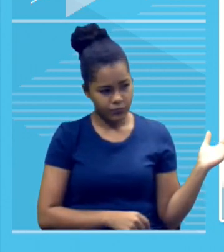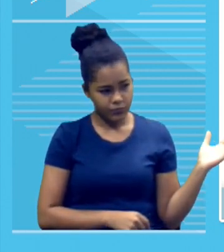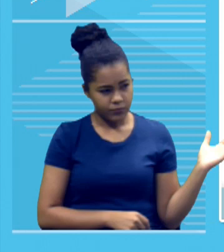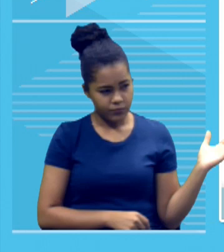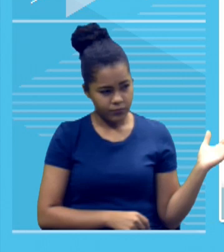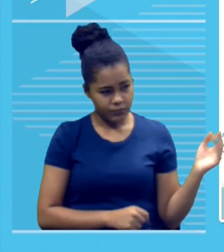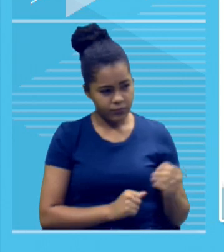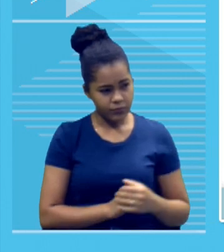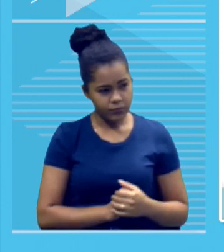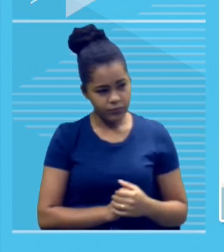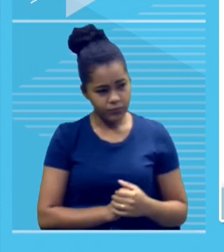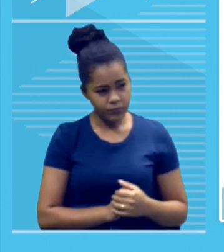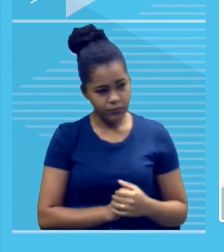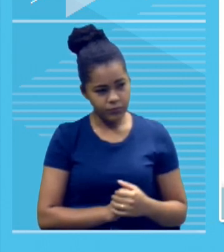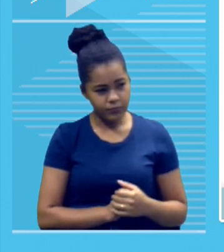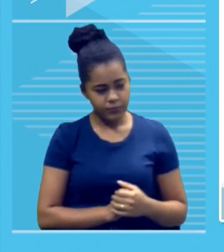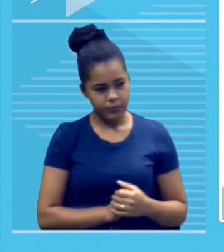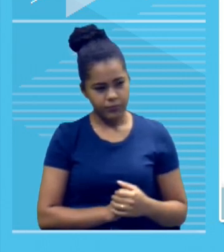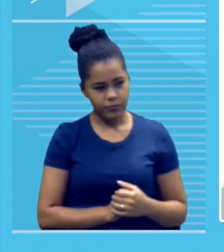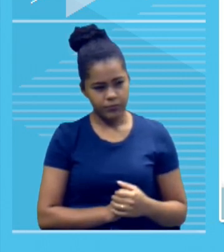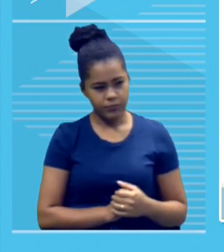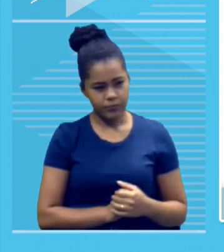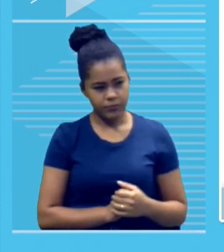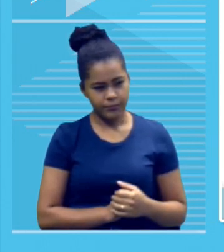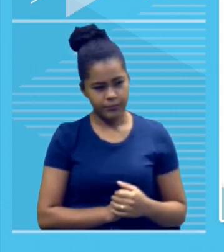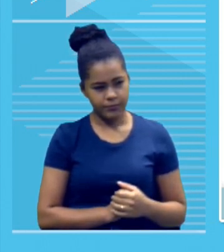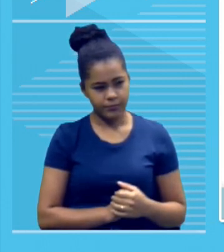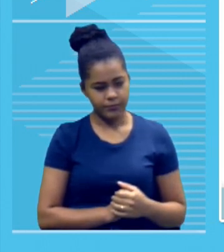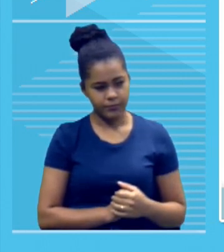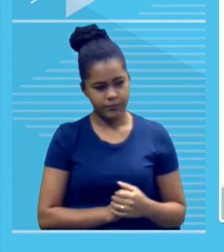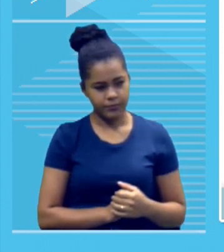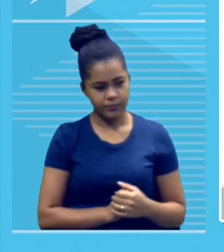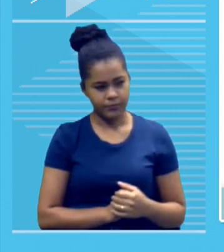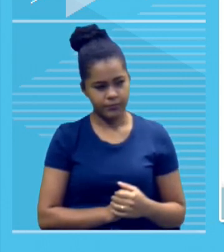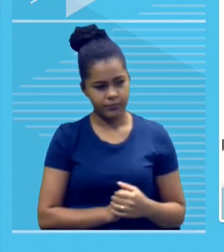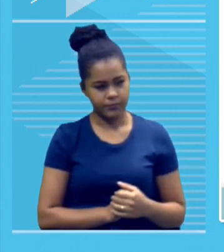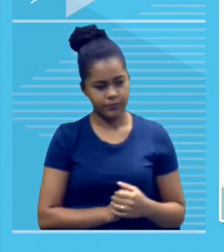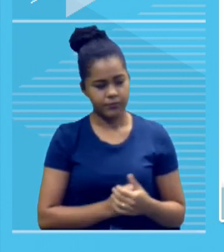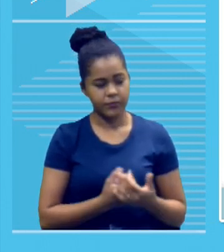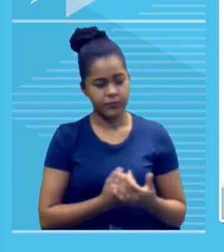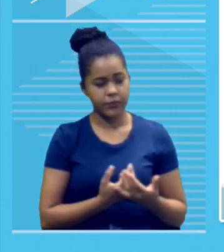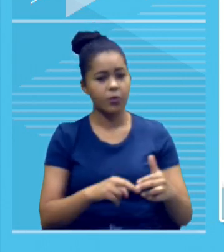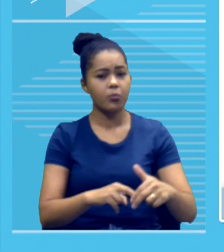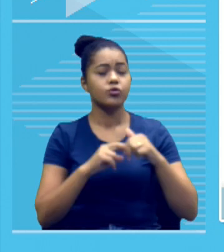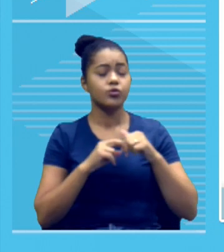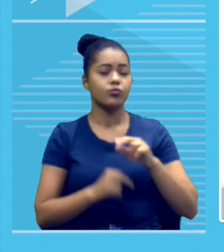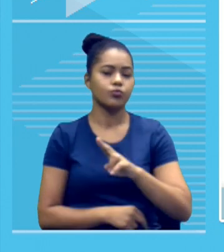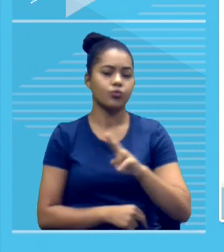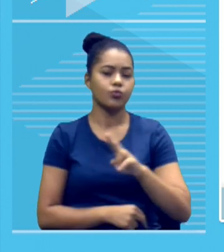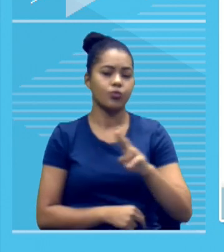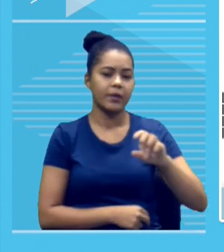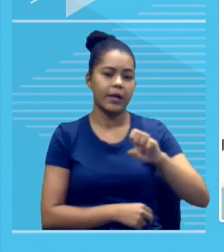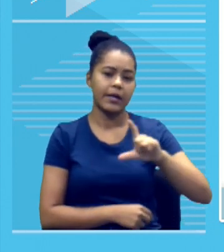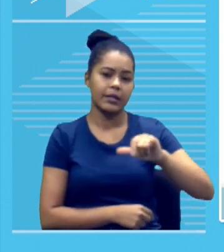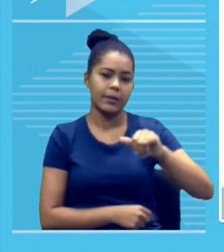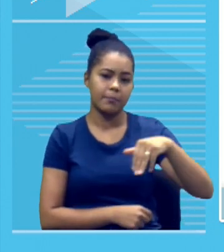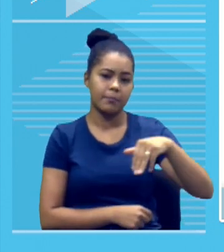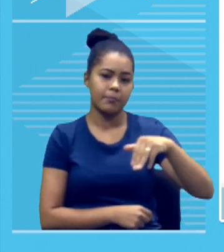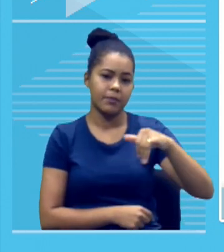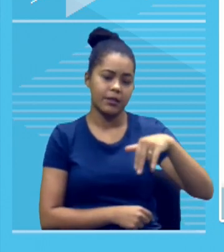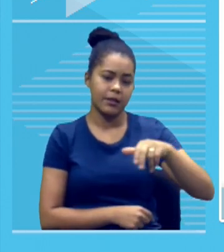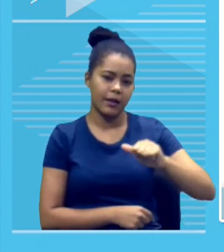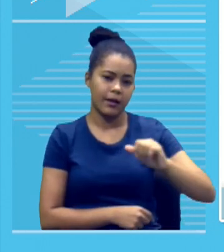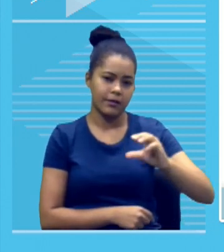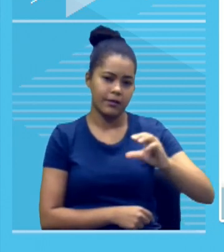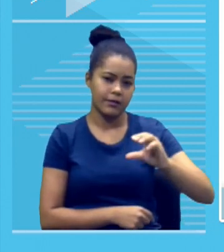da molécula da água. Olha aí, a água saindo. Por isso que é uma reação de eliminação. Eliminou a